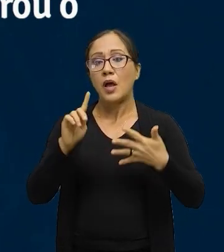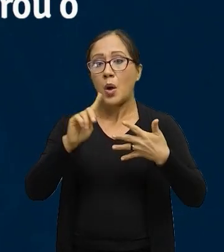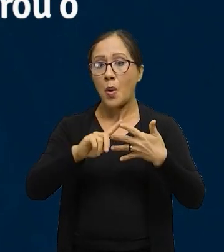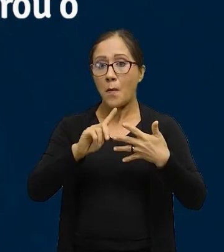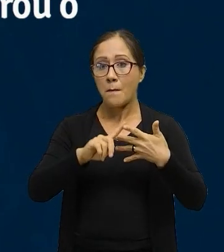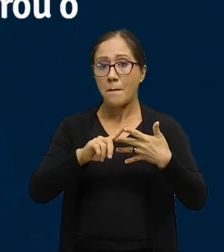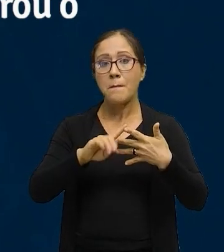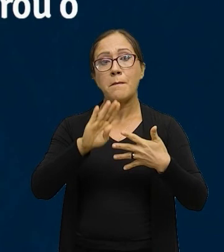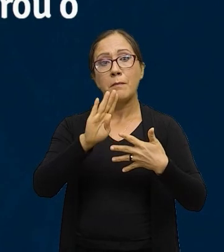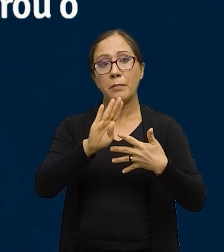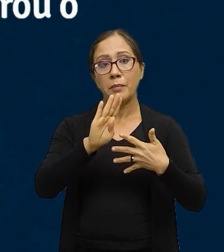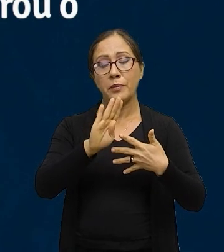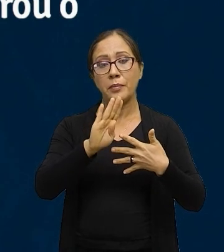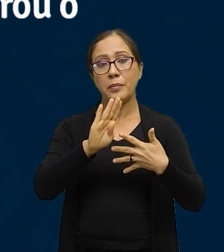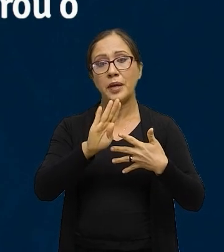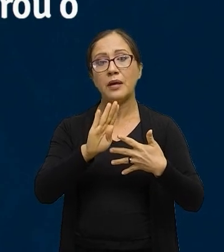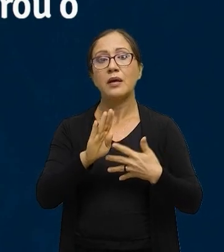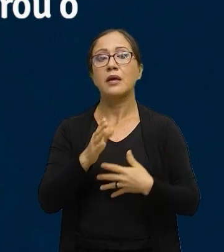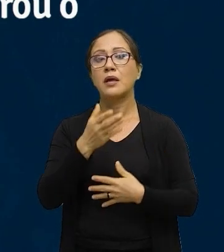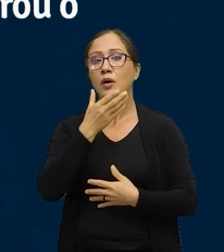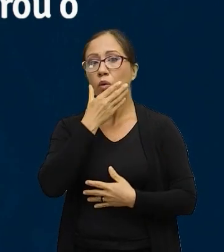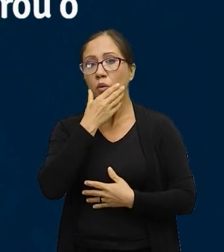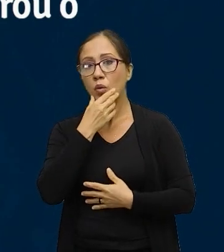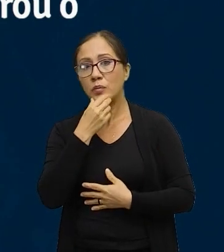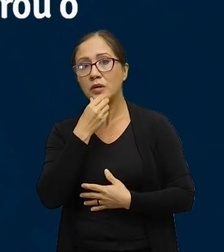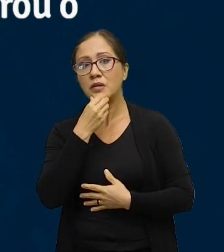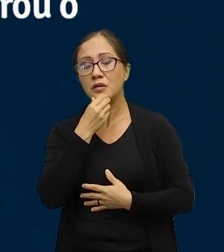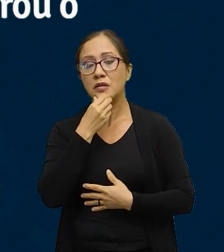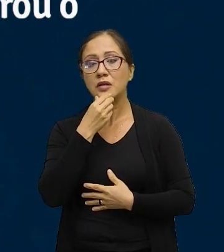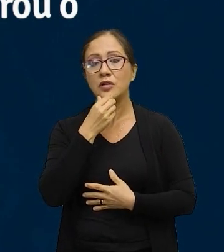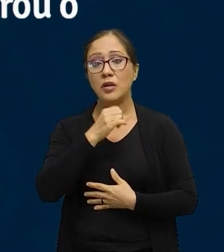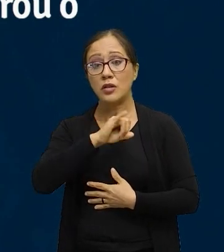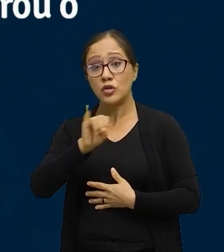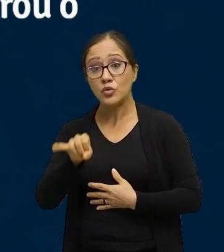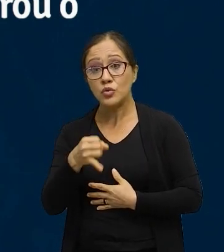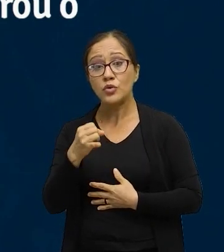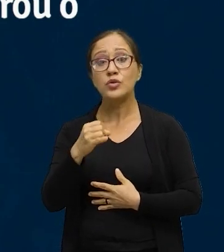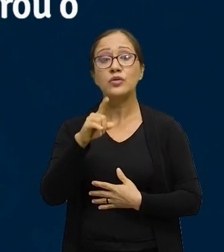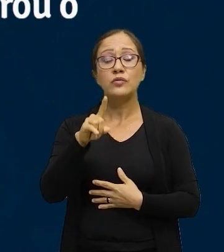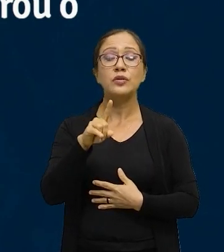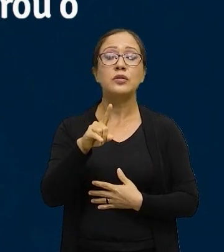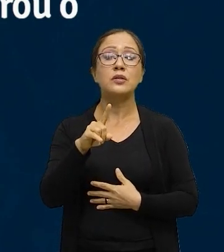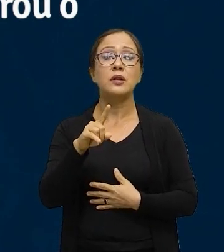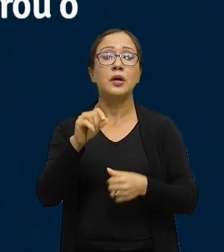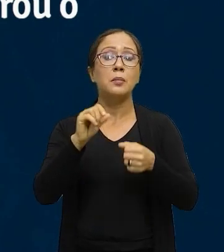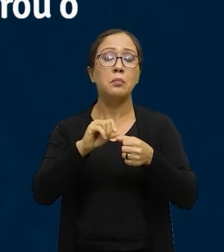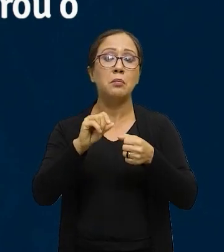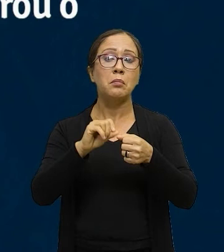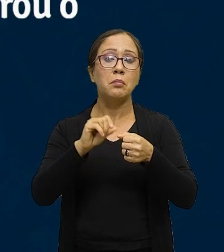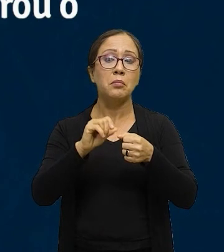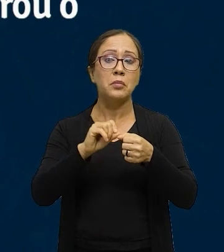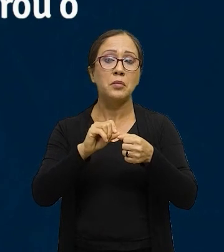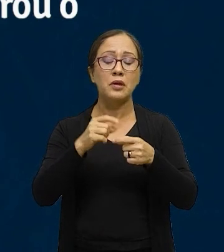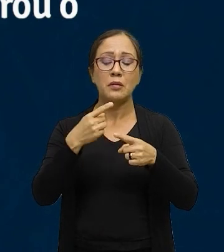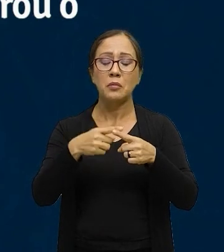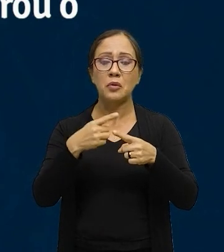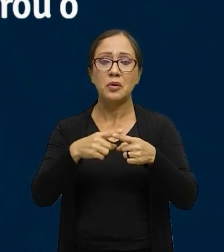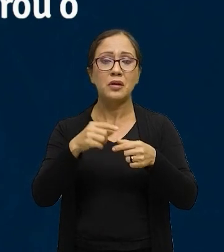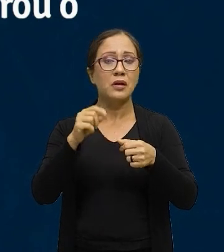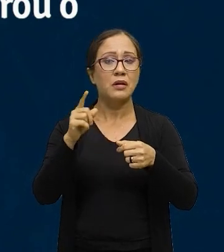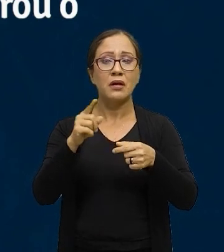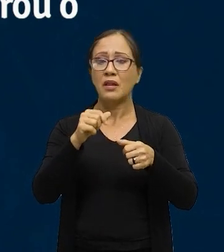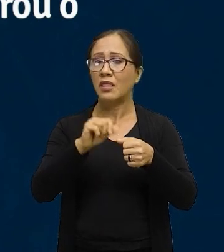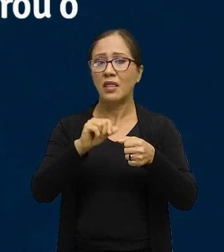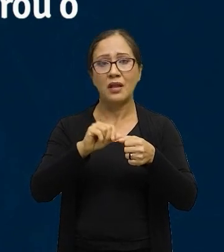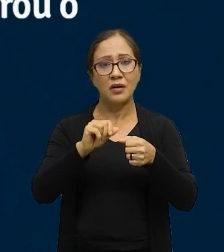casa. Aqui é um grupo aqui, lição de casa. Ele faltou, é isso que ele estava preocupado? Não, ele estava preocupado